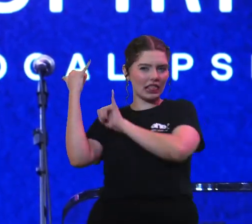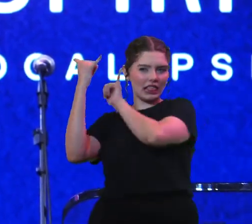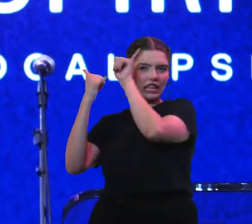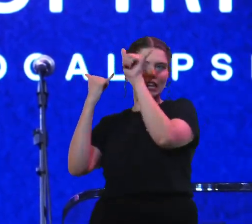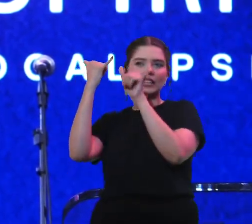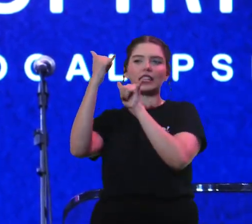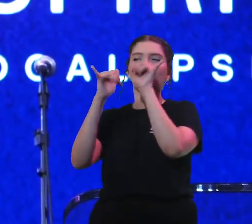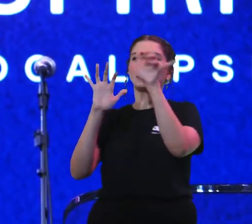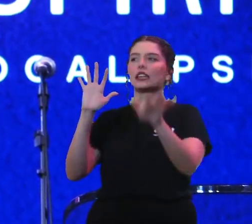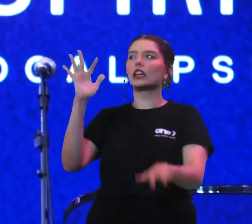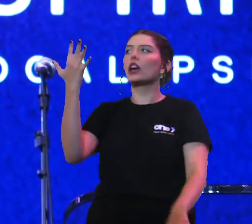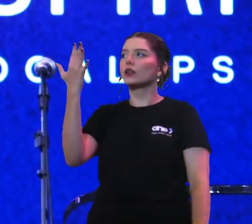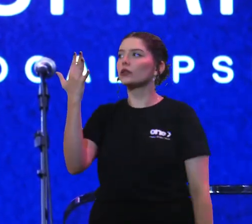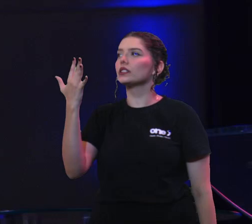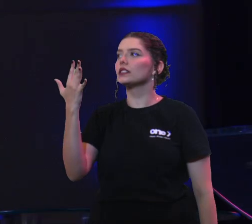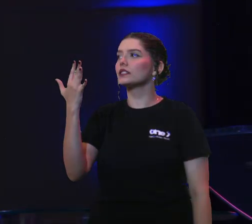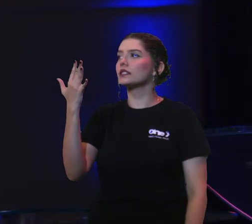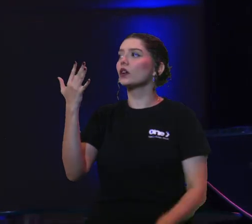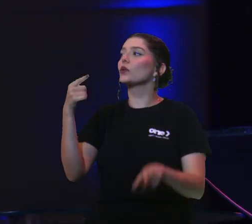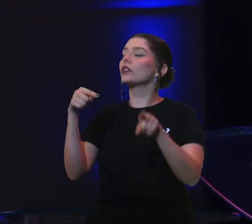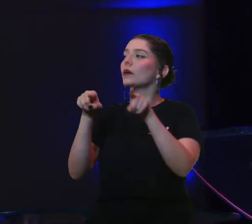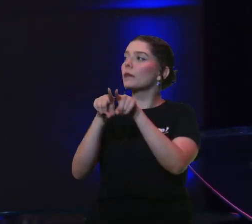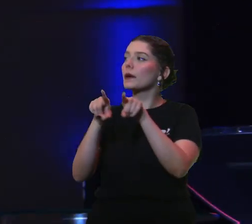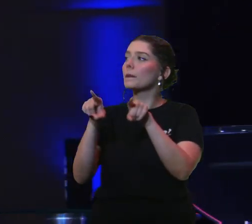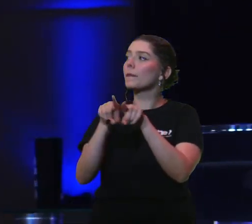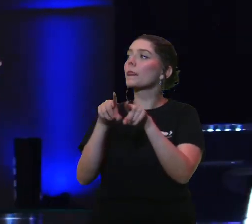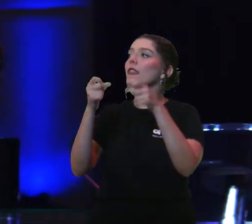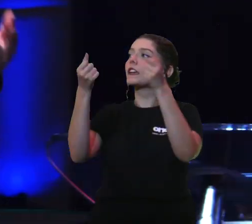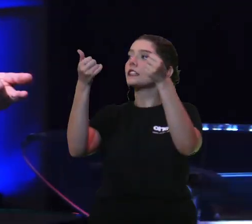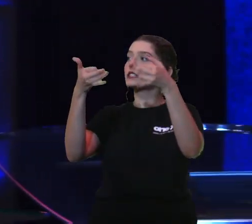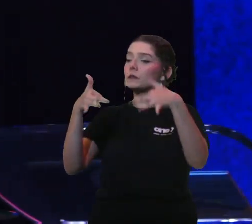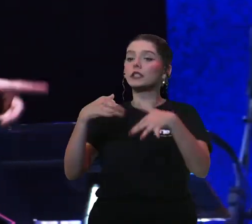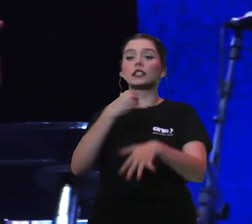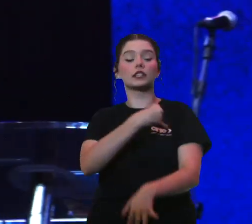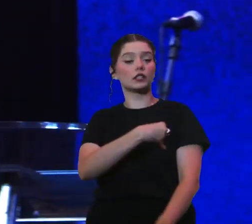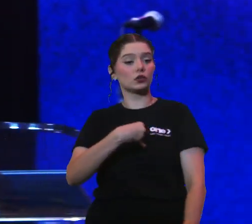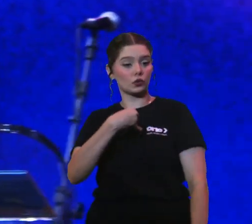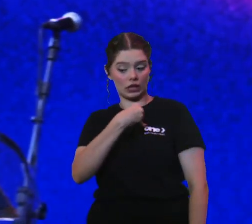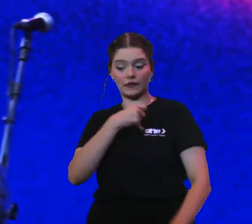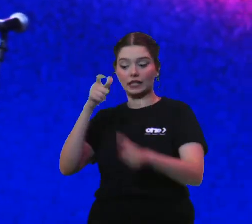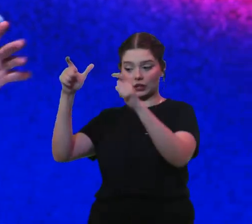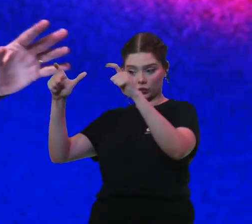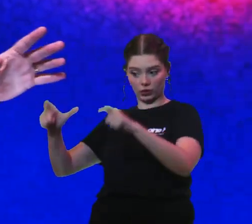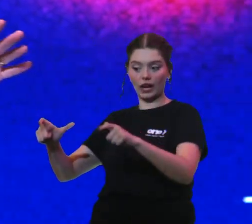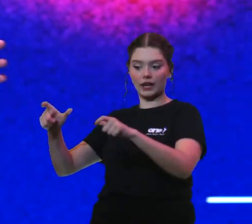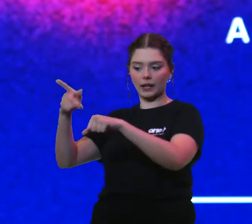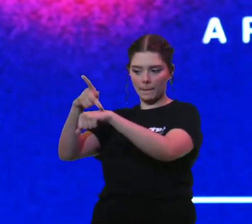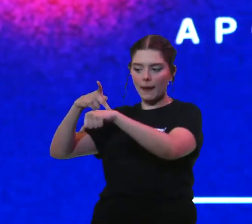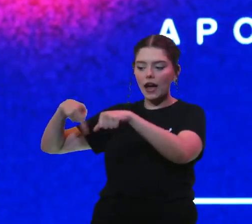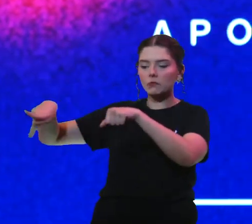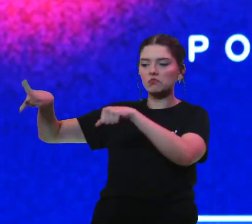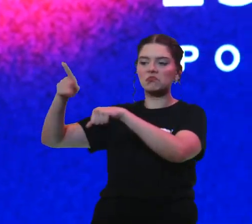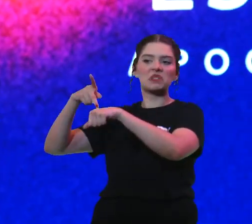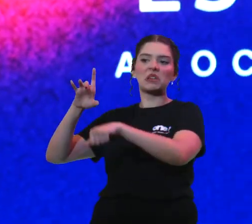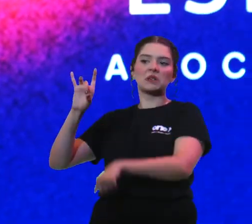trazem isso, mas não escritos bíblicos, mas históricos, vão falar que João, quando passou os 2 anos naquele lugar, ele não ficou